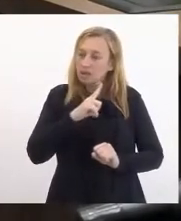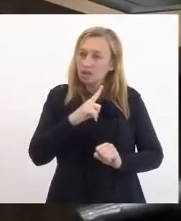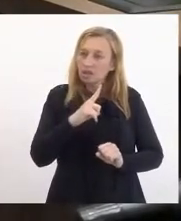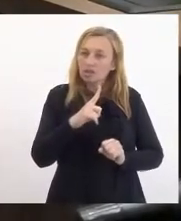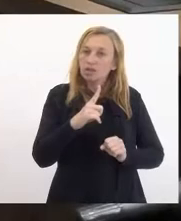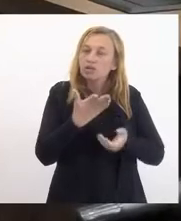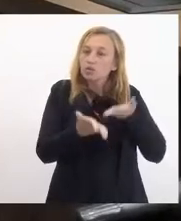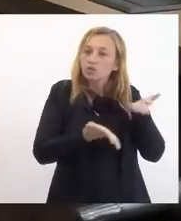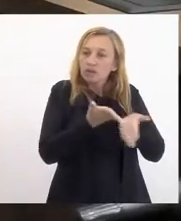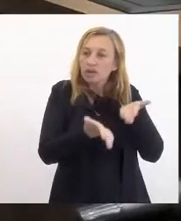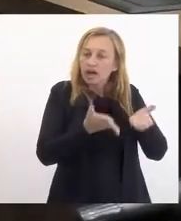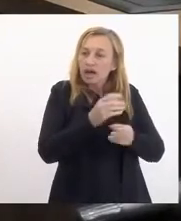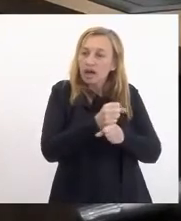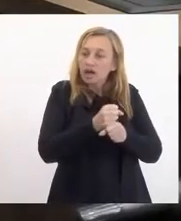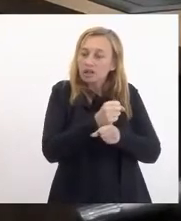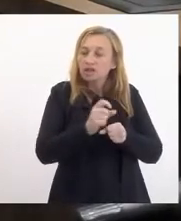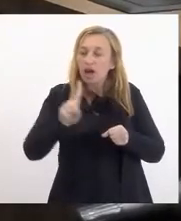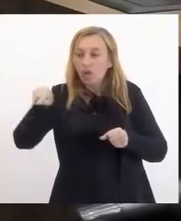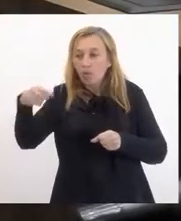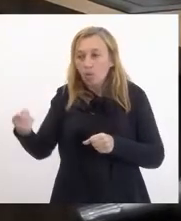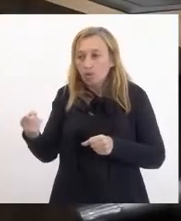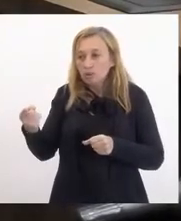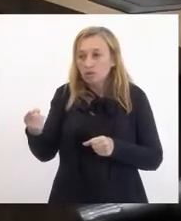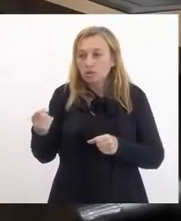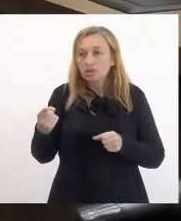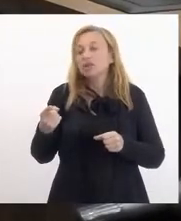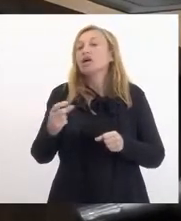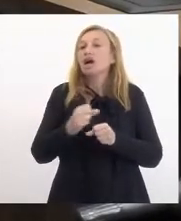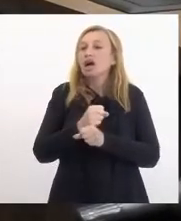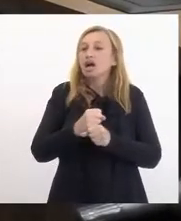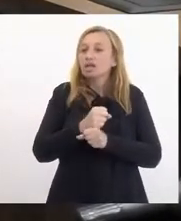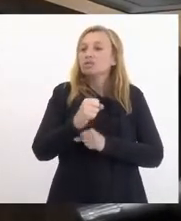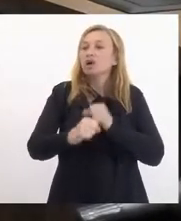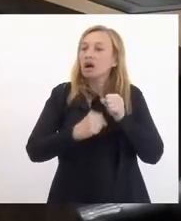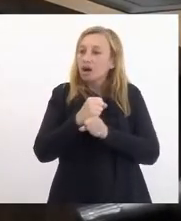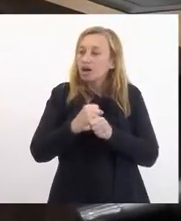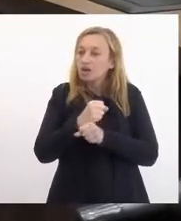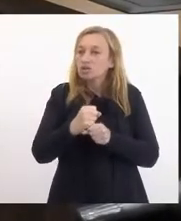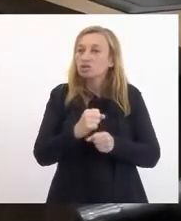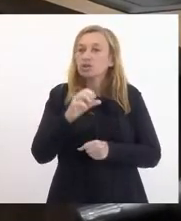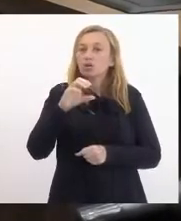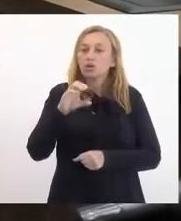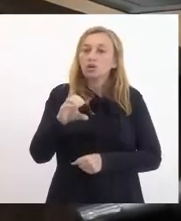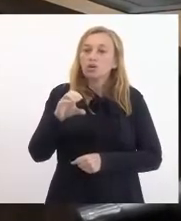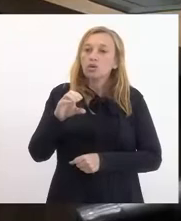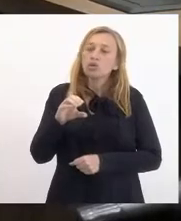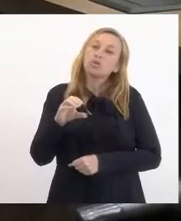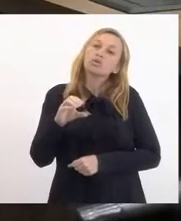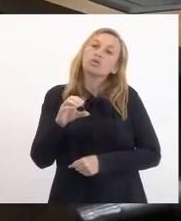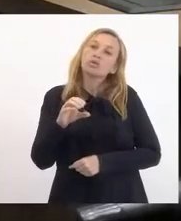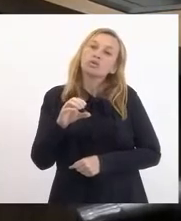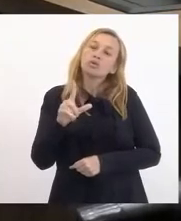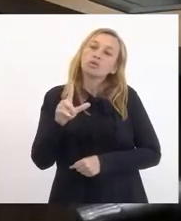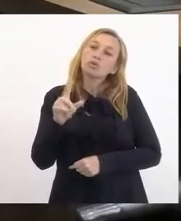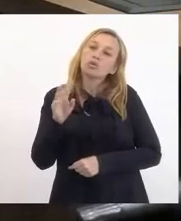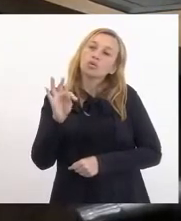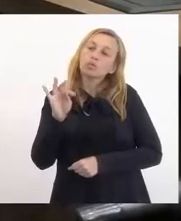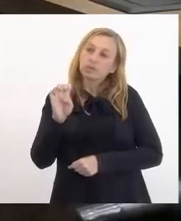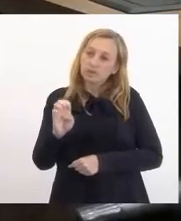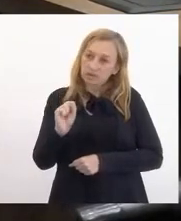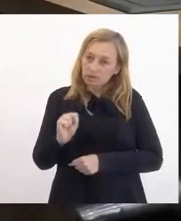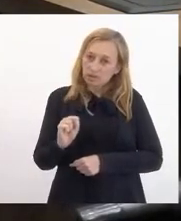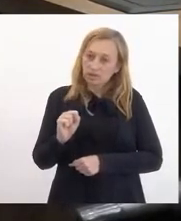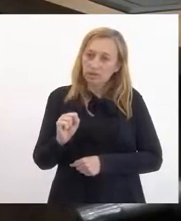ano. A outra coisa é que, anualmente, os clubes de